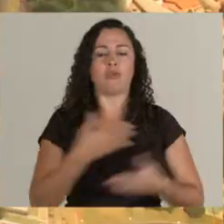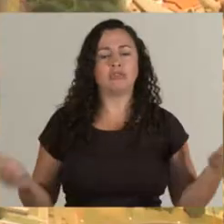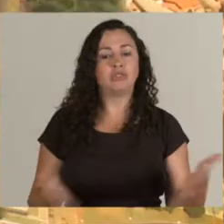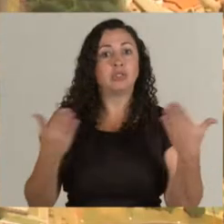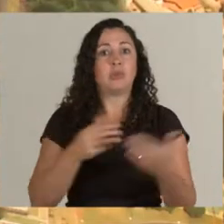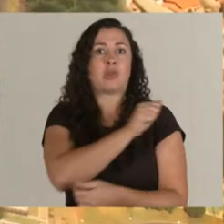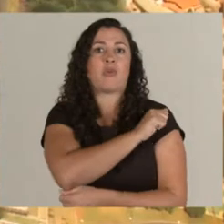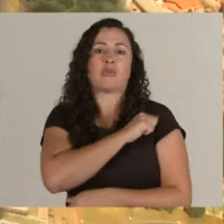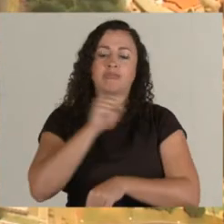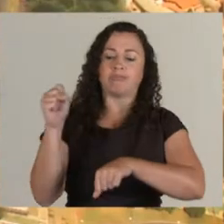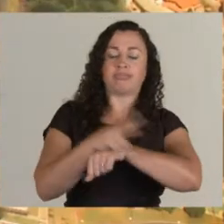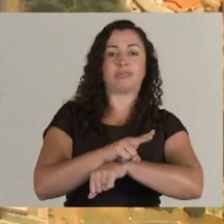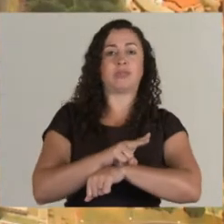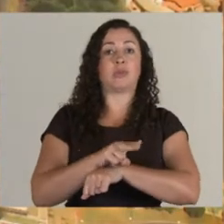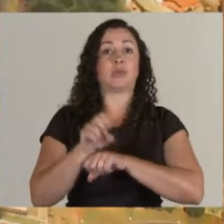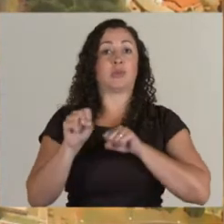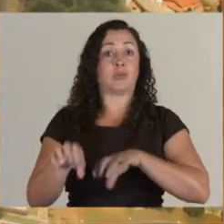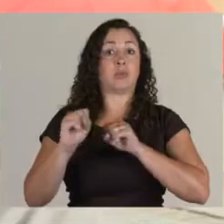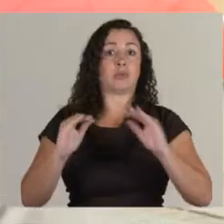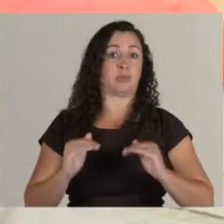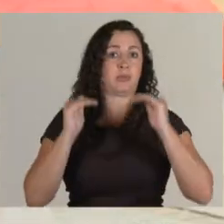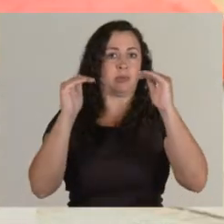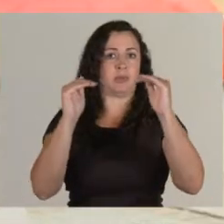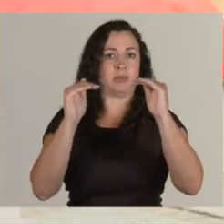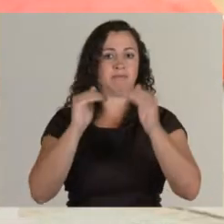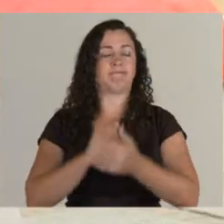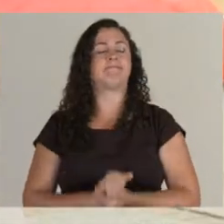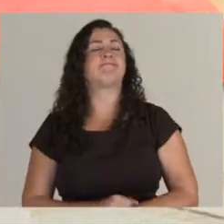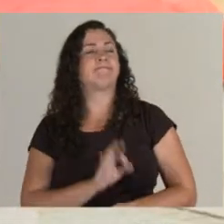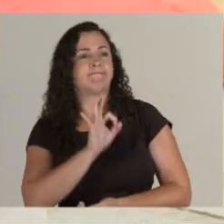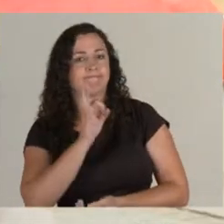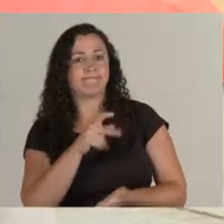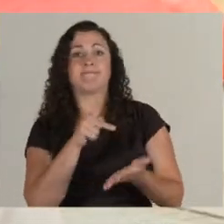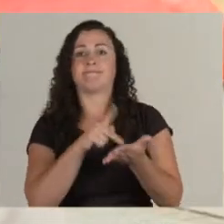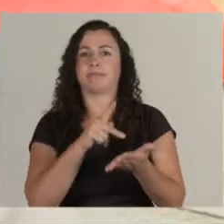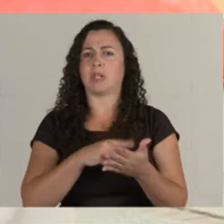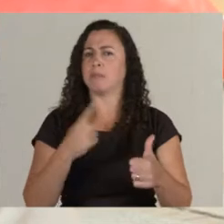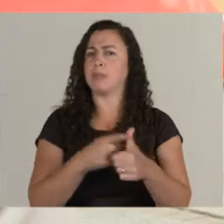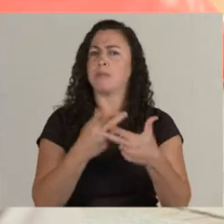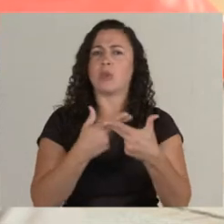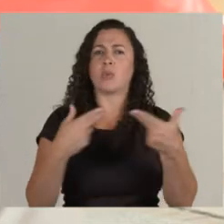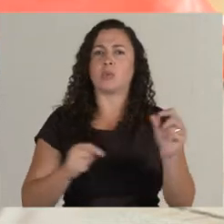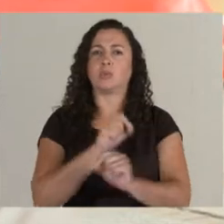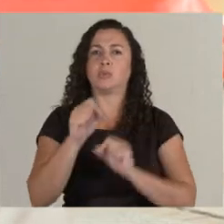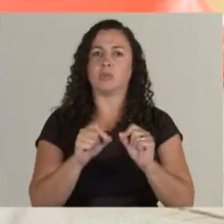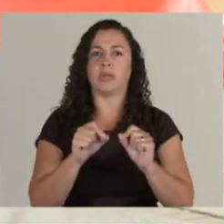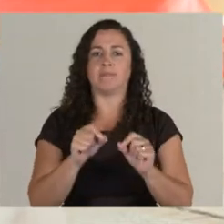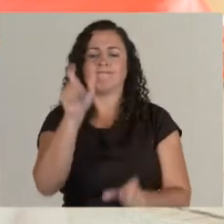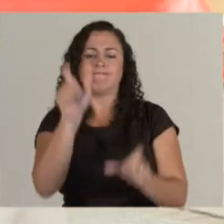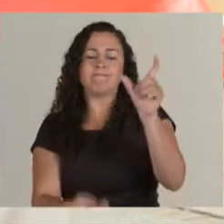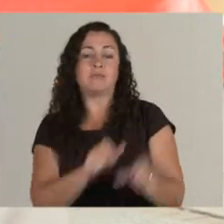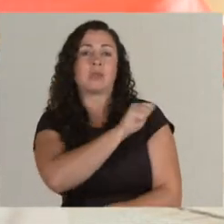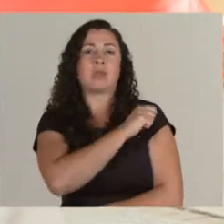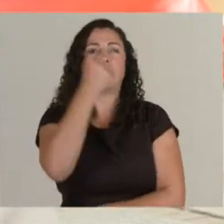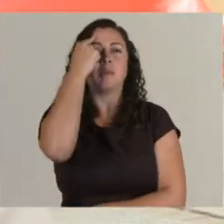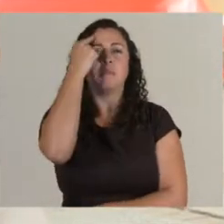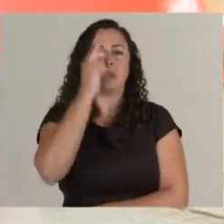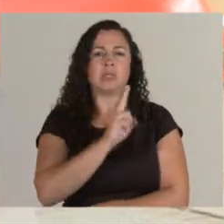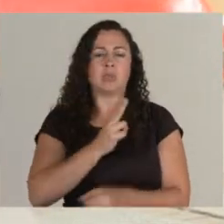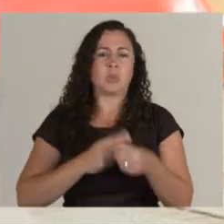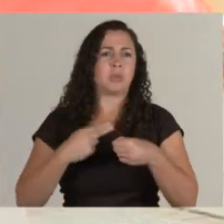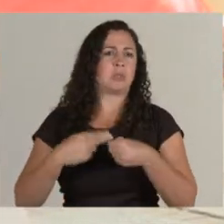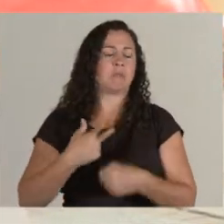alunos para o ingresso no ensino superior. Realmente, eu acho que é para tirar primeiro esse estereótipo mesmo, que os alunos têm que Unicamp,